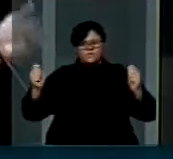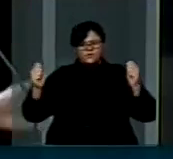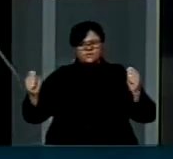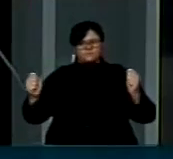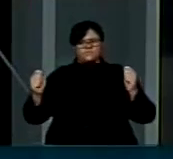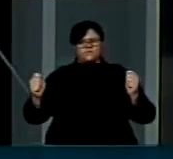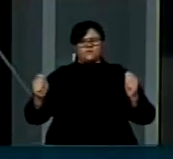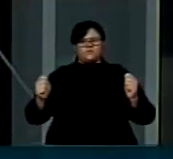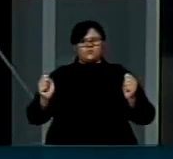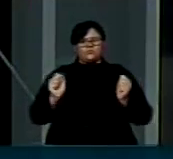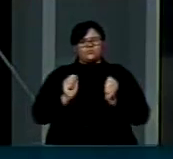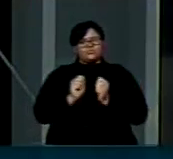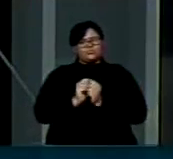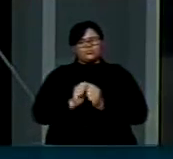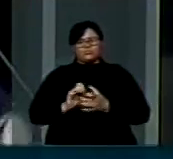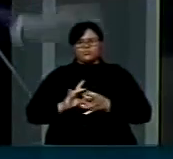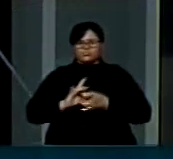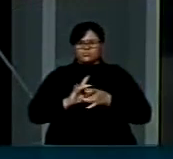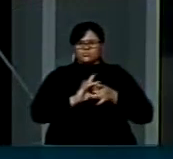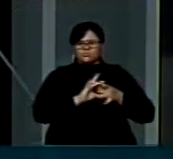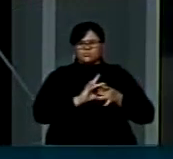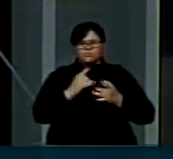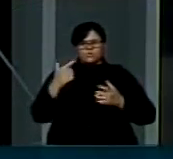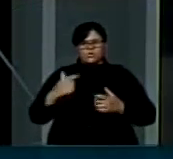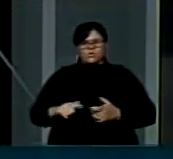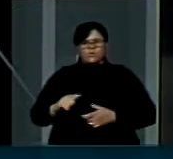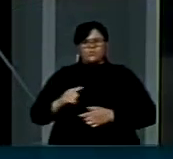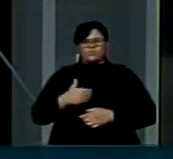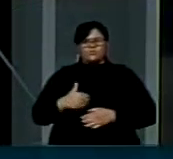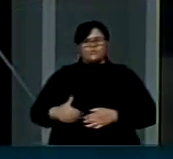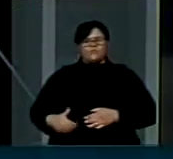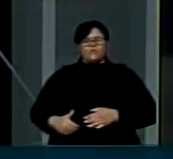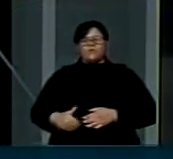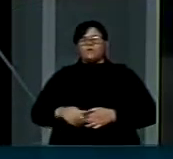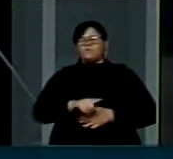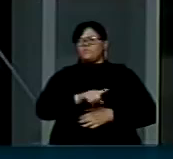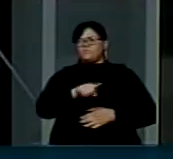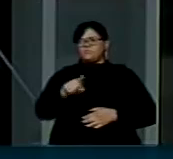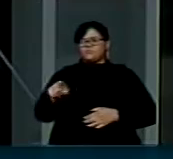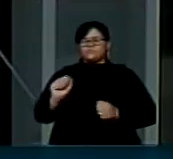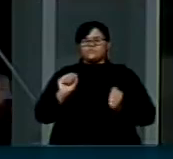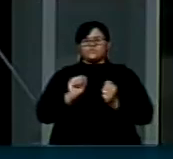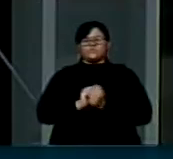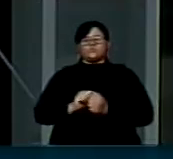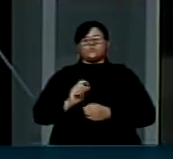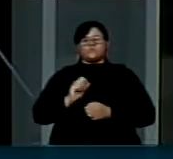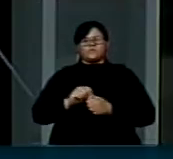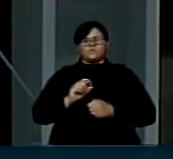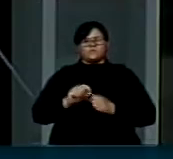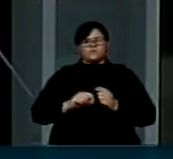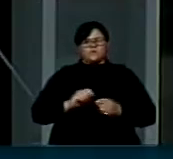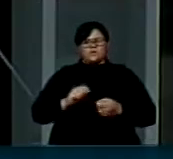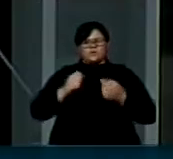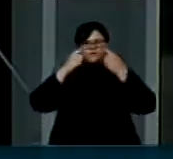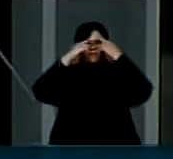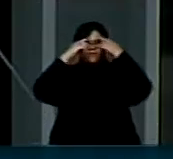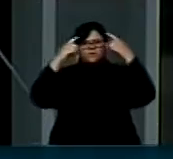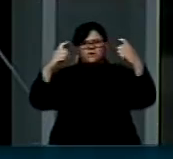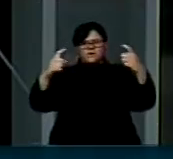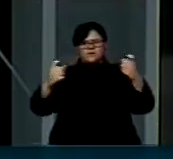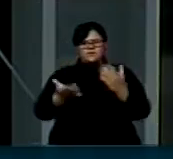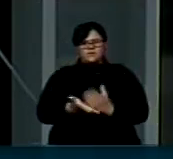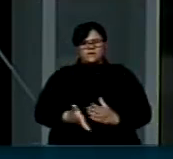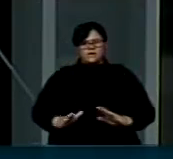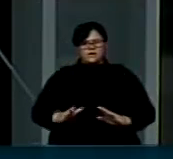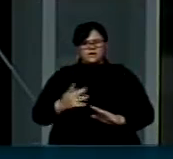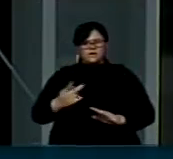outros poderes, para fazer com que os números da violência caiam neste país